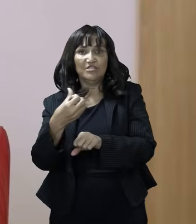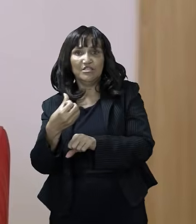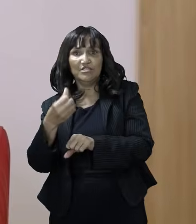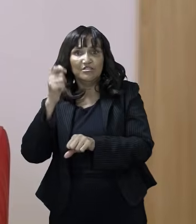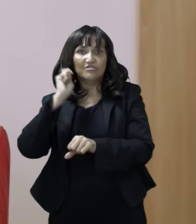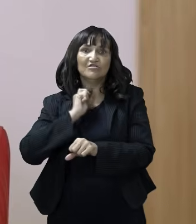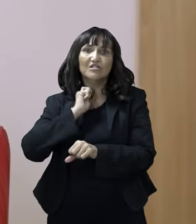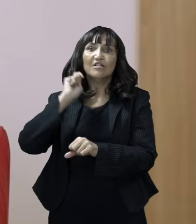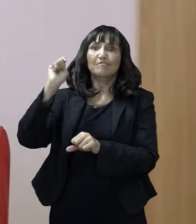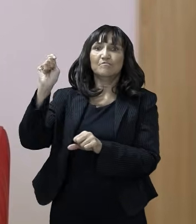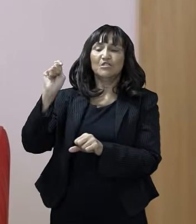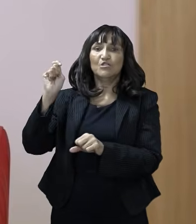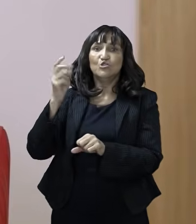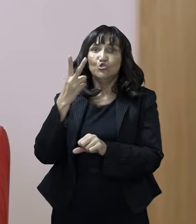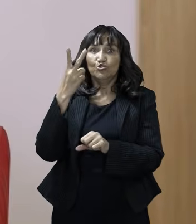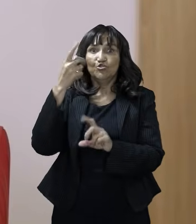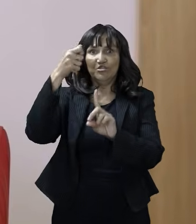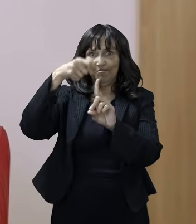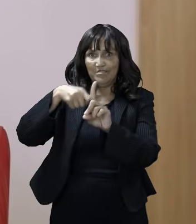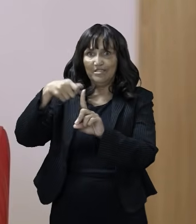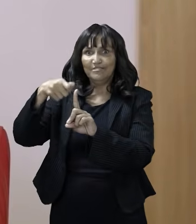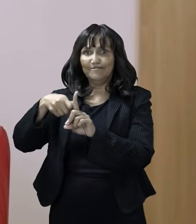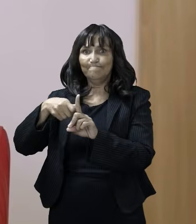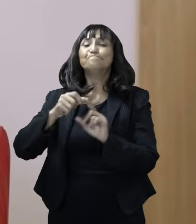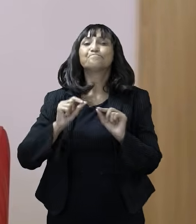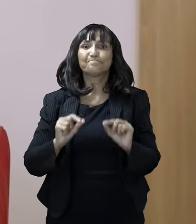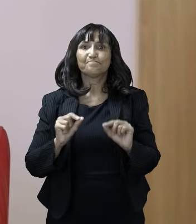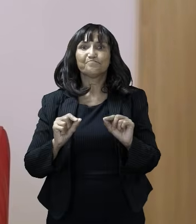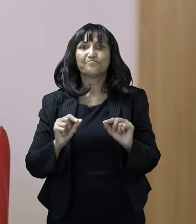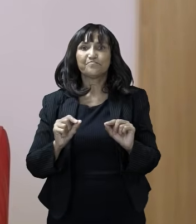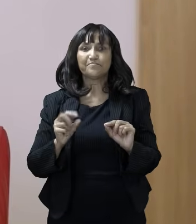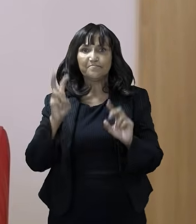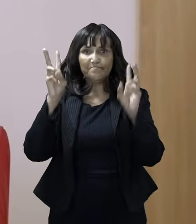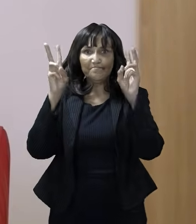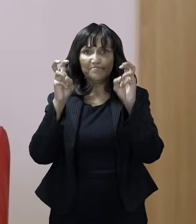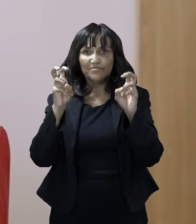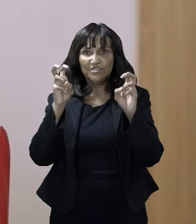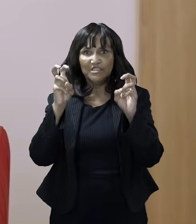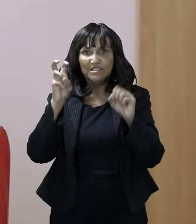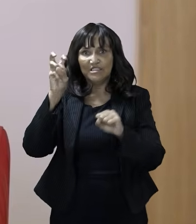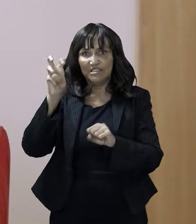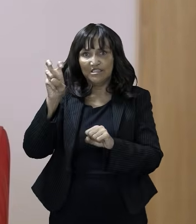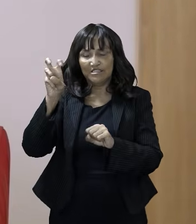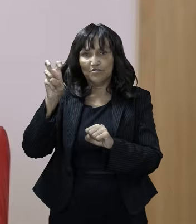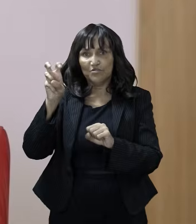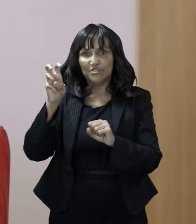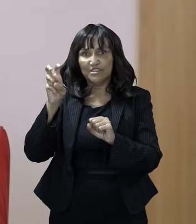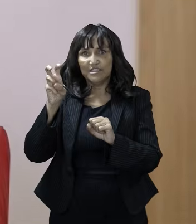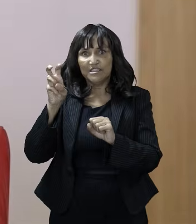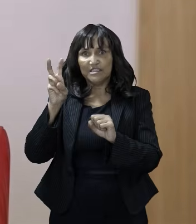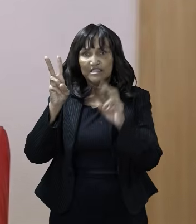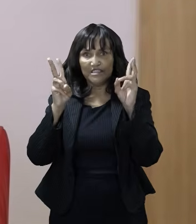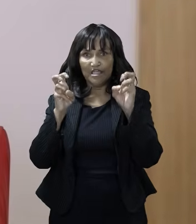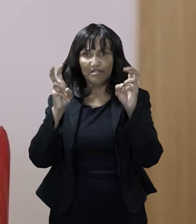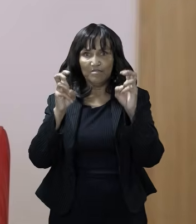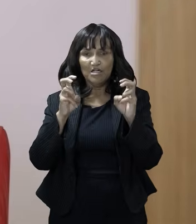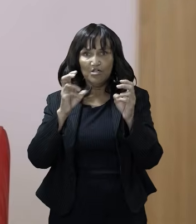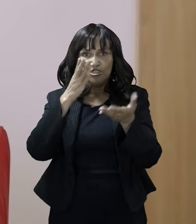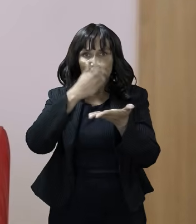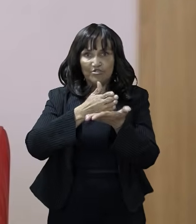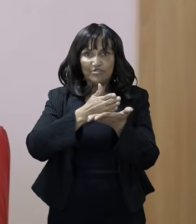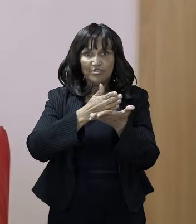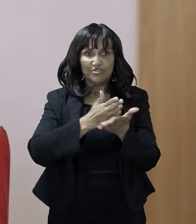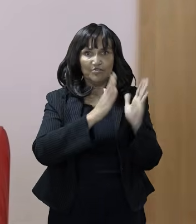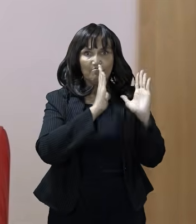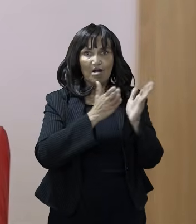portanto, daqui a 2 meses. Nesses 5 temas, eu dividiria em 2 partes. A primeira, conjuntura e